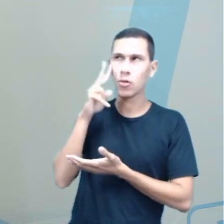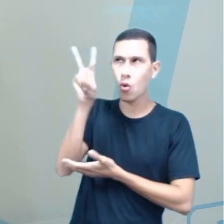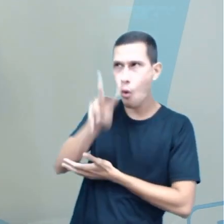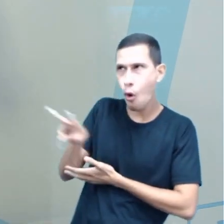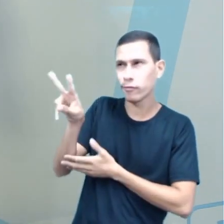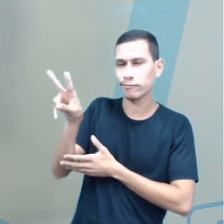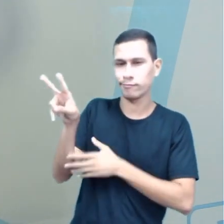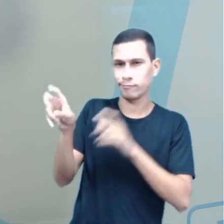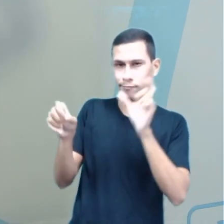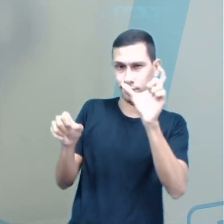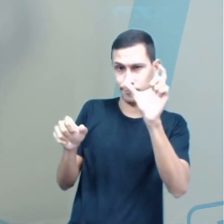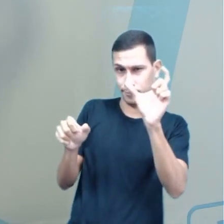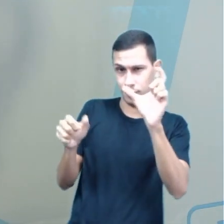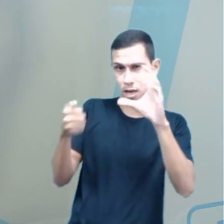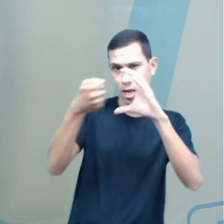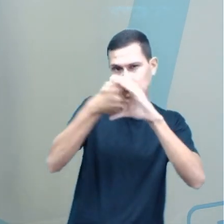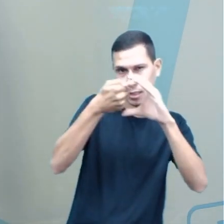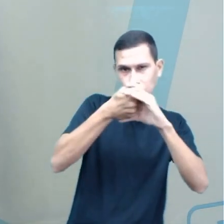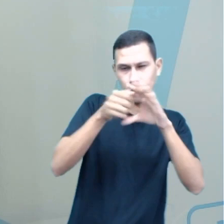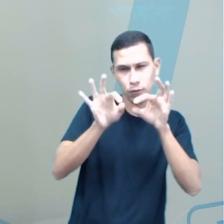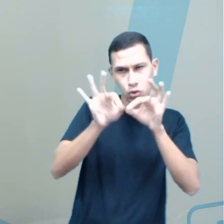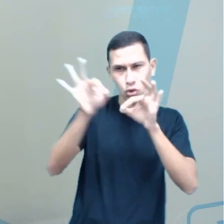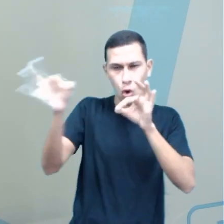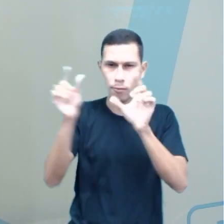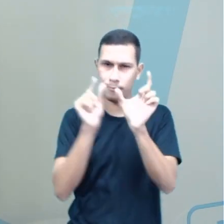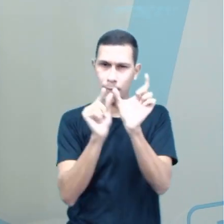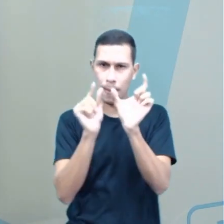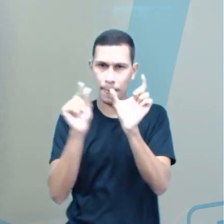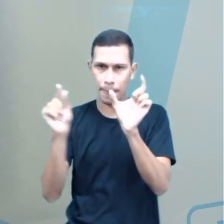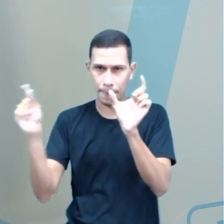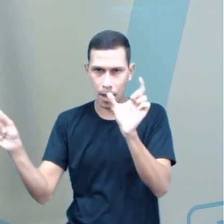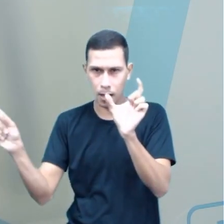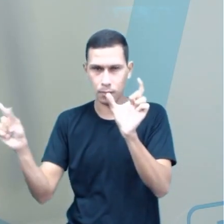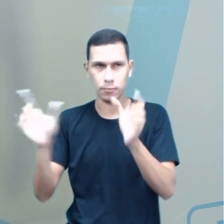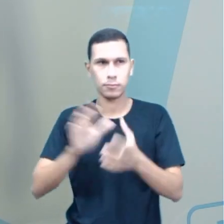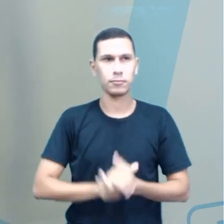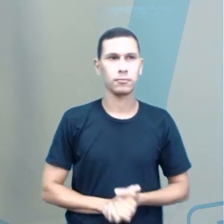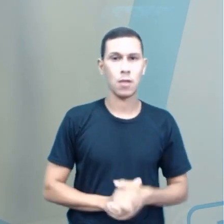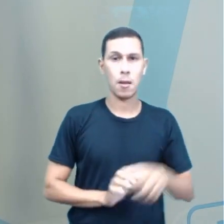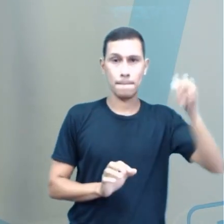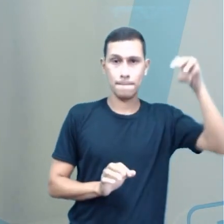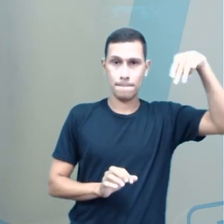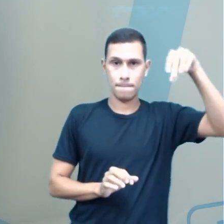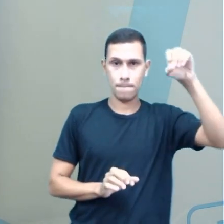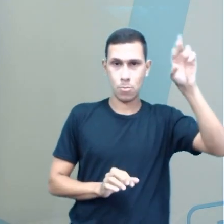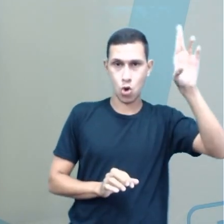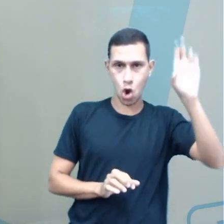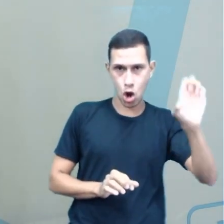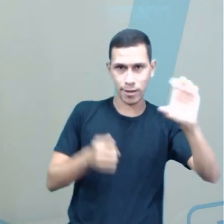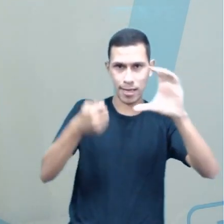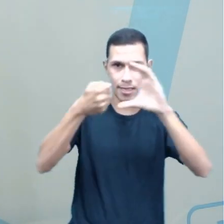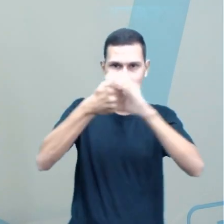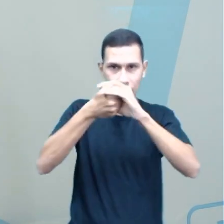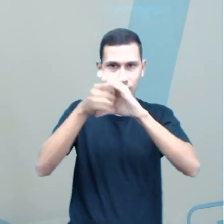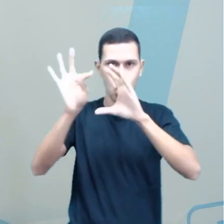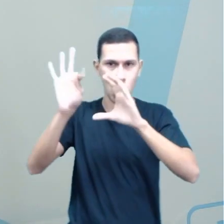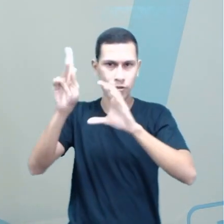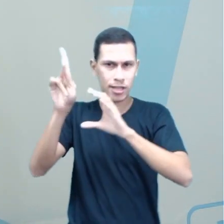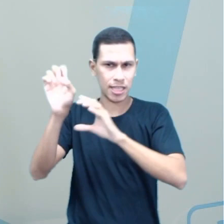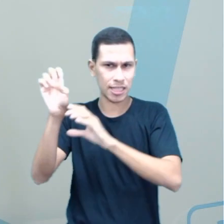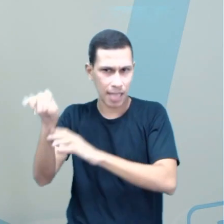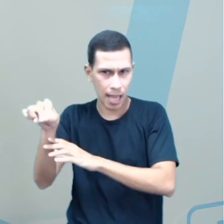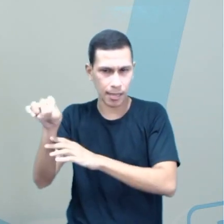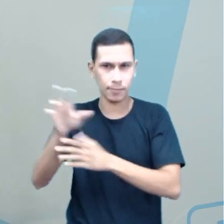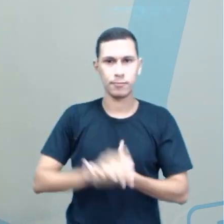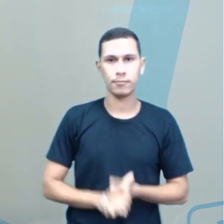adjetivo longo. Qual é a regra que vamos usar? More antes e then depois, certo? Nesse terceiro caso, temos